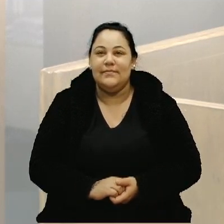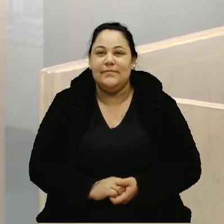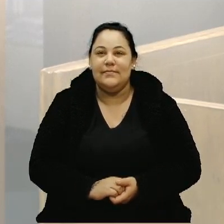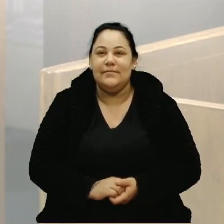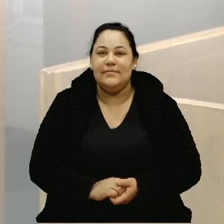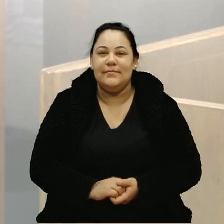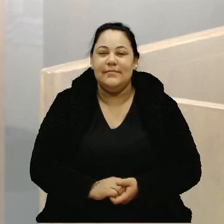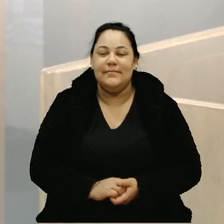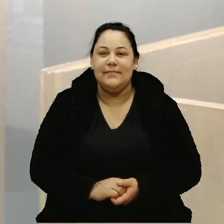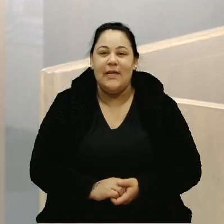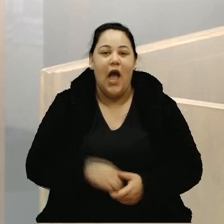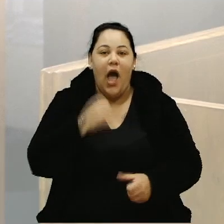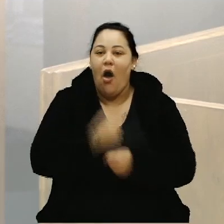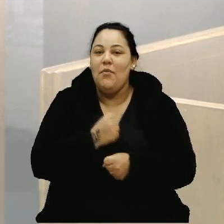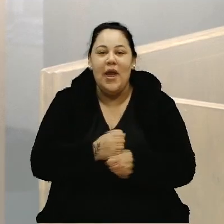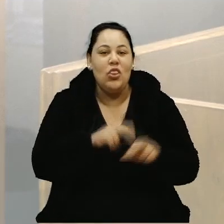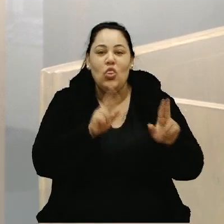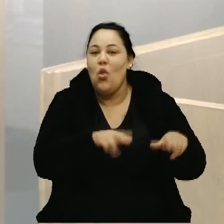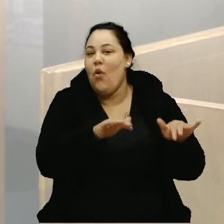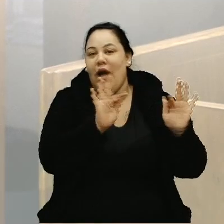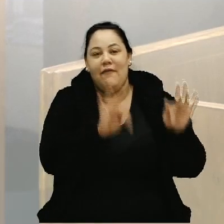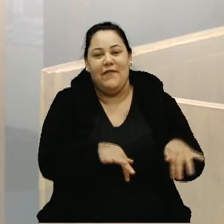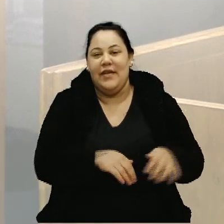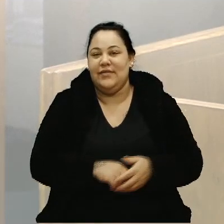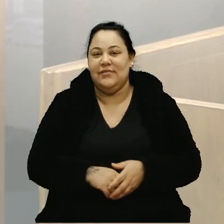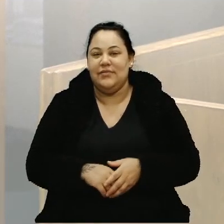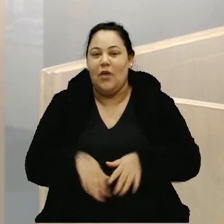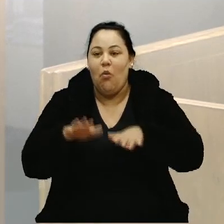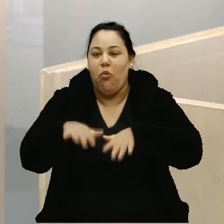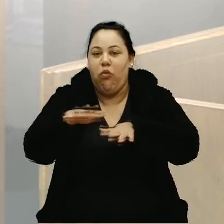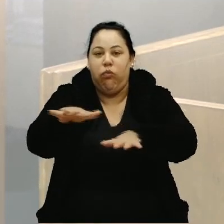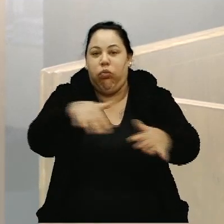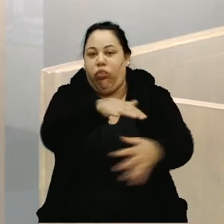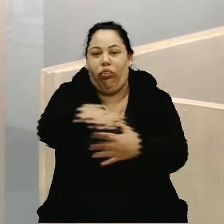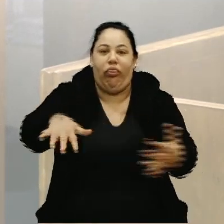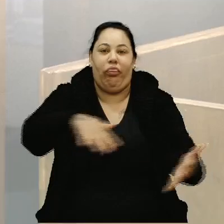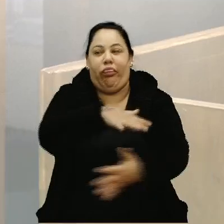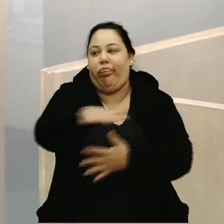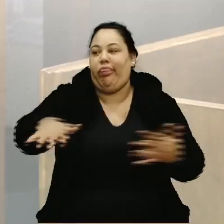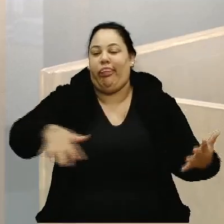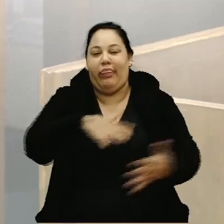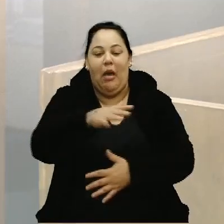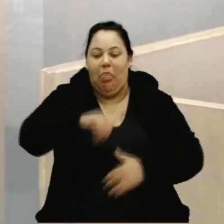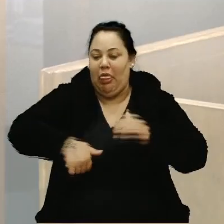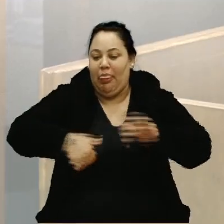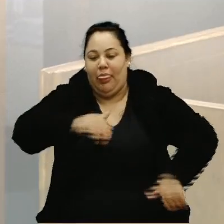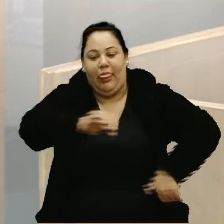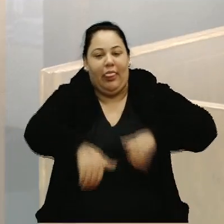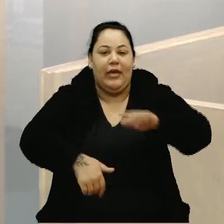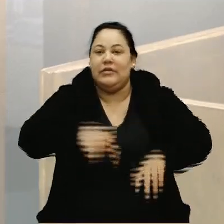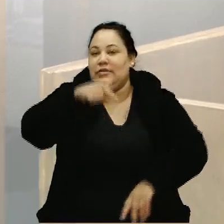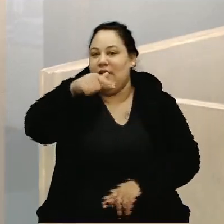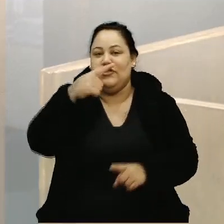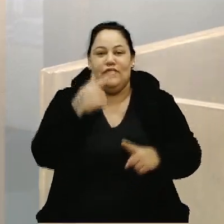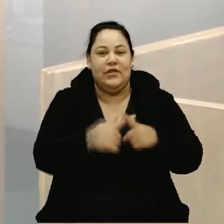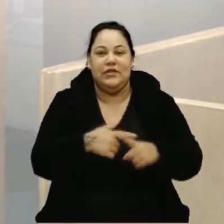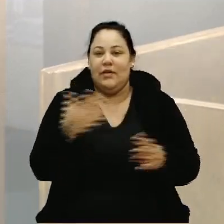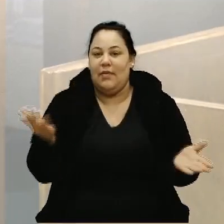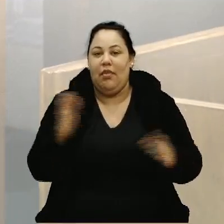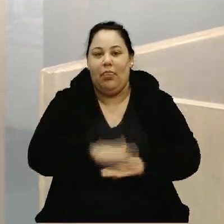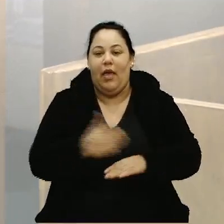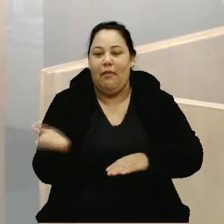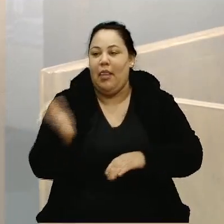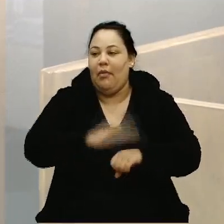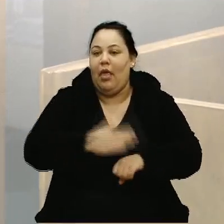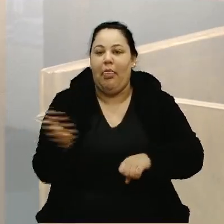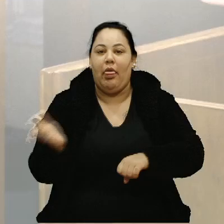As obras inacabadas, o trânsito, o caos, buracos abertos 7 vezes, aberto, fechava, abria, fechava,